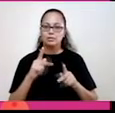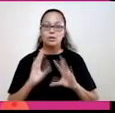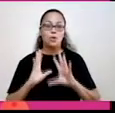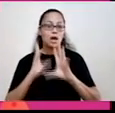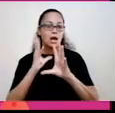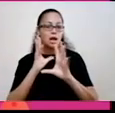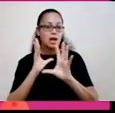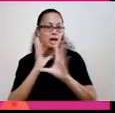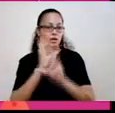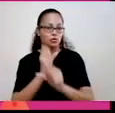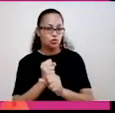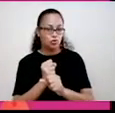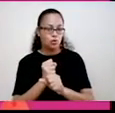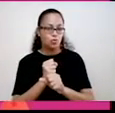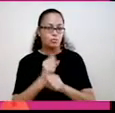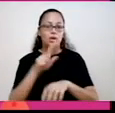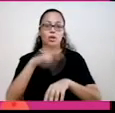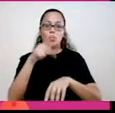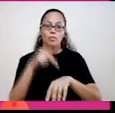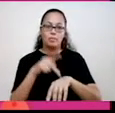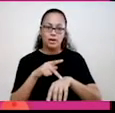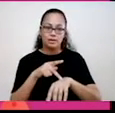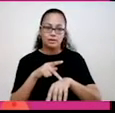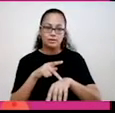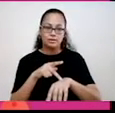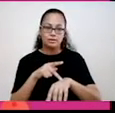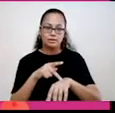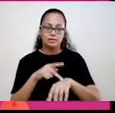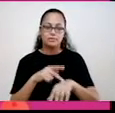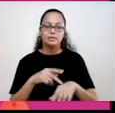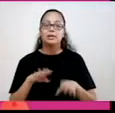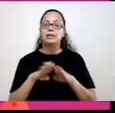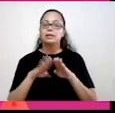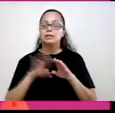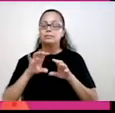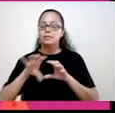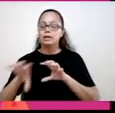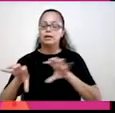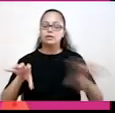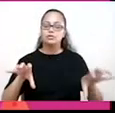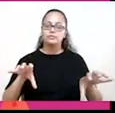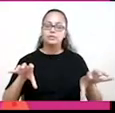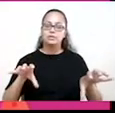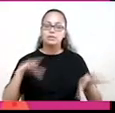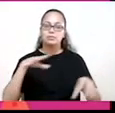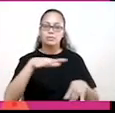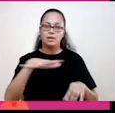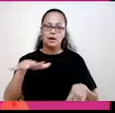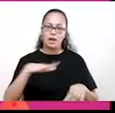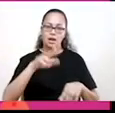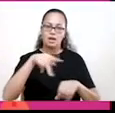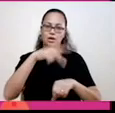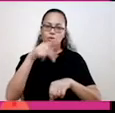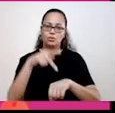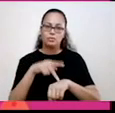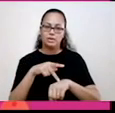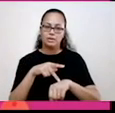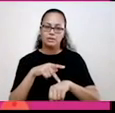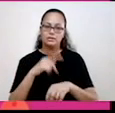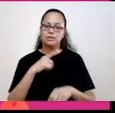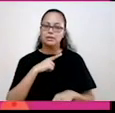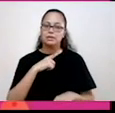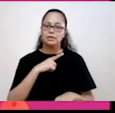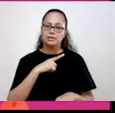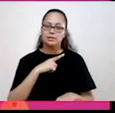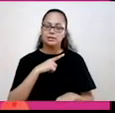número de habitantes de um país. A densidade demográfica é a divisão dessa população absoluta pela área desse país, certo? E nós temos